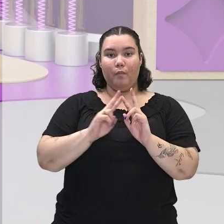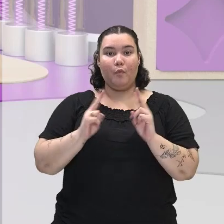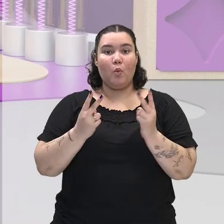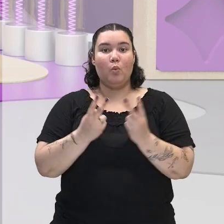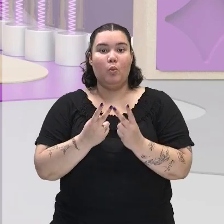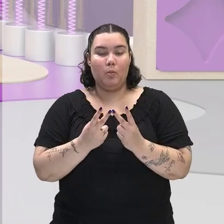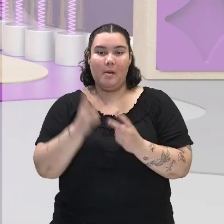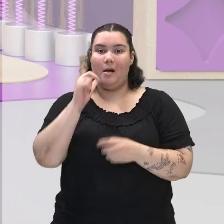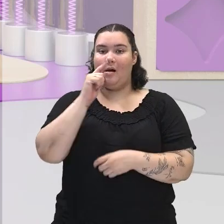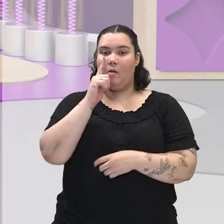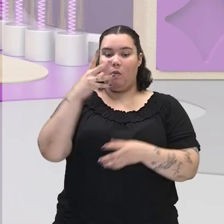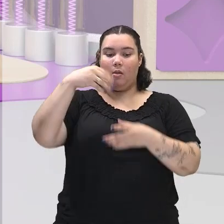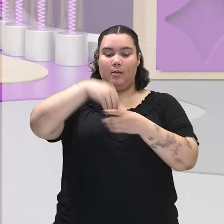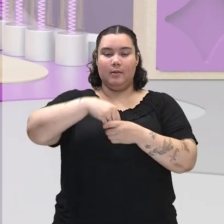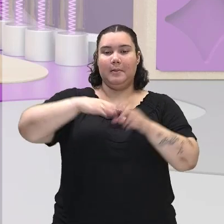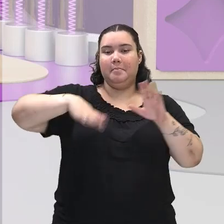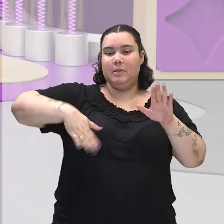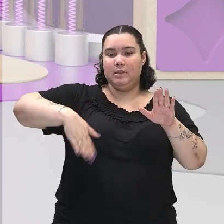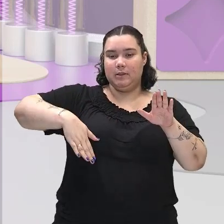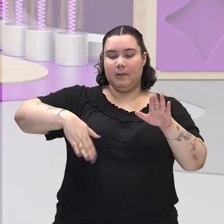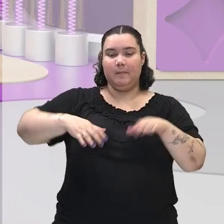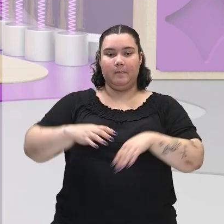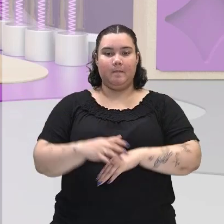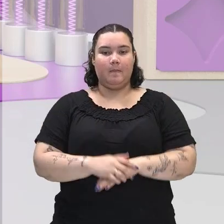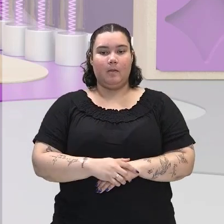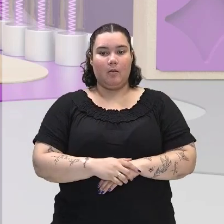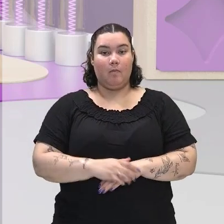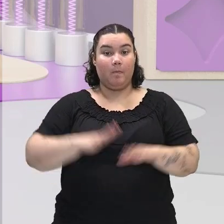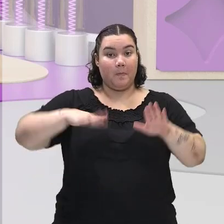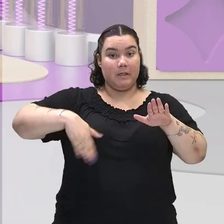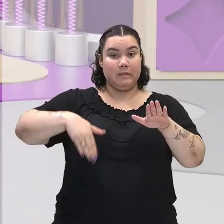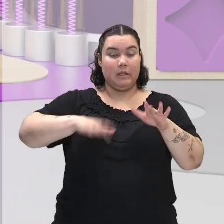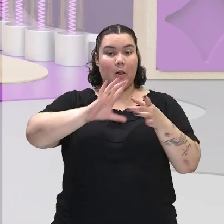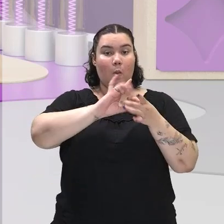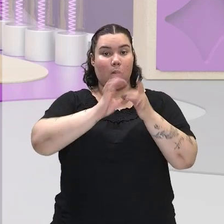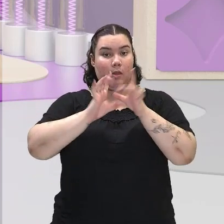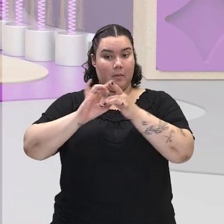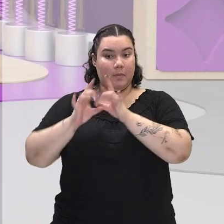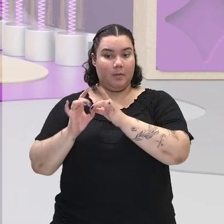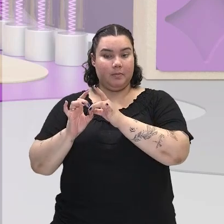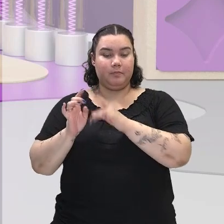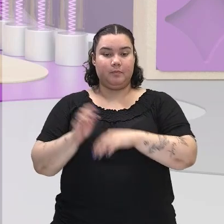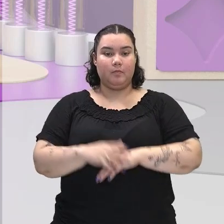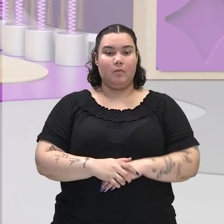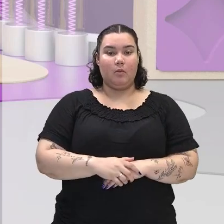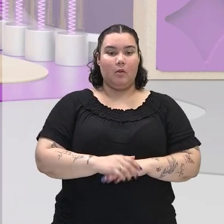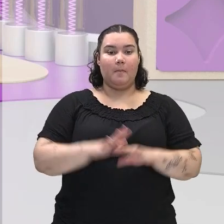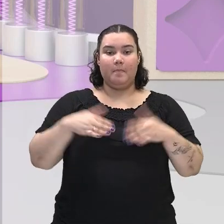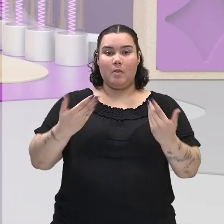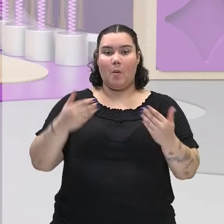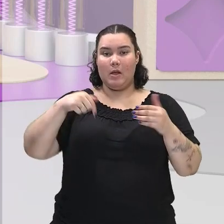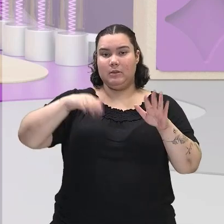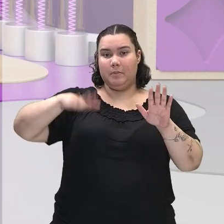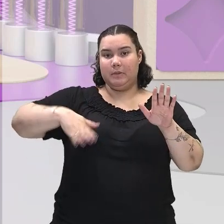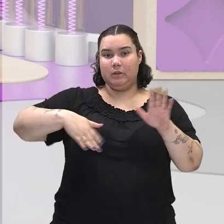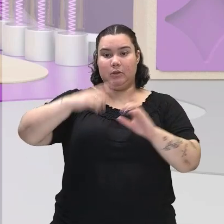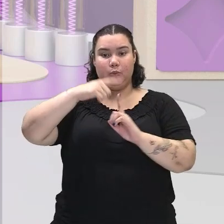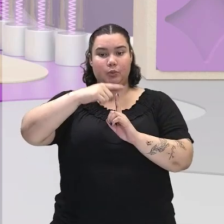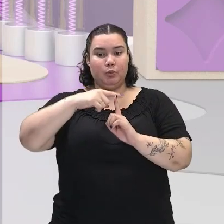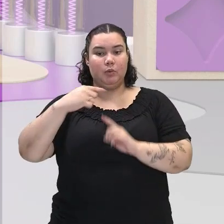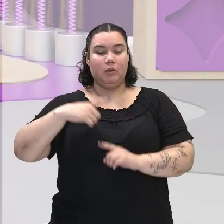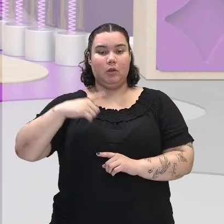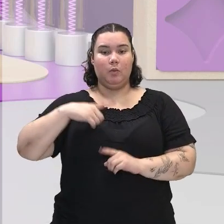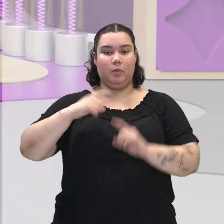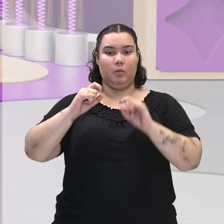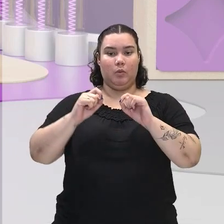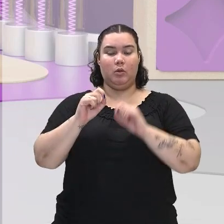água dentro de uma piscina? De uma piscina olímpica. Lembrando que a piscina olímpica, né, ela vai ter 50